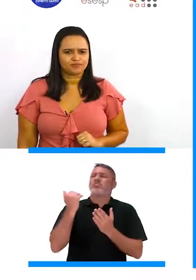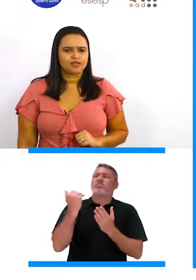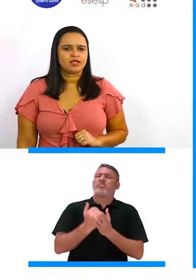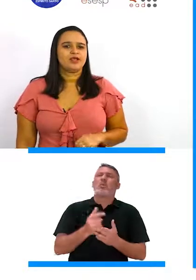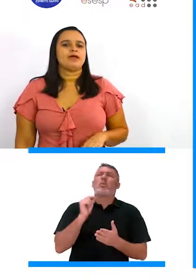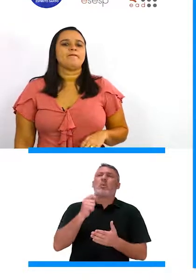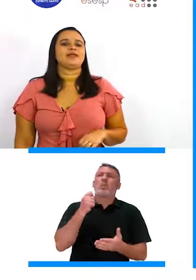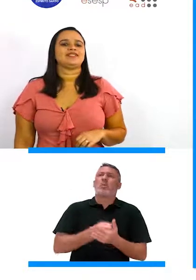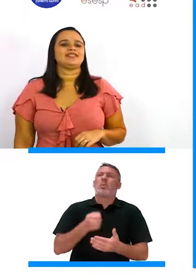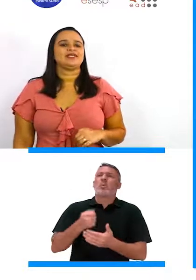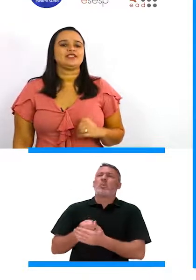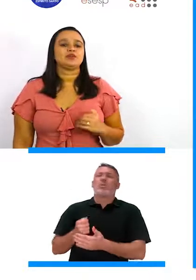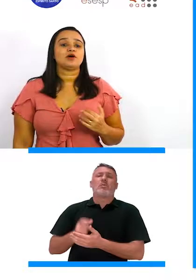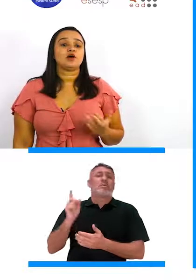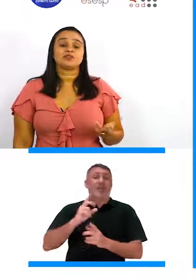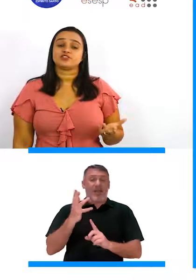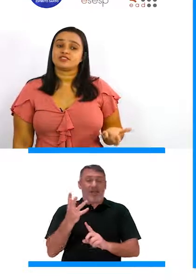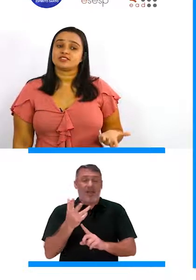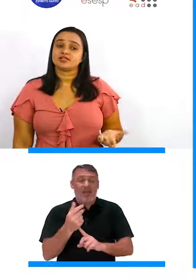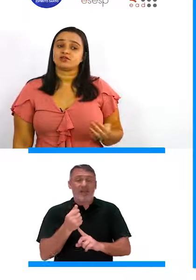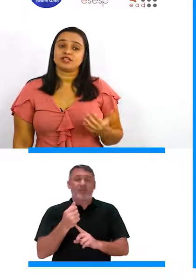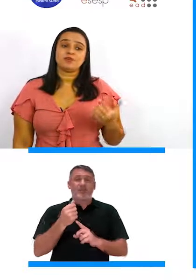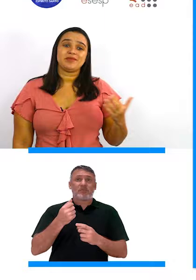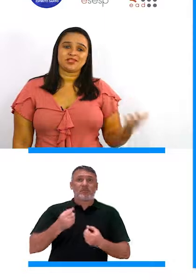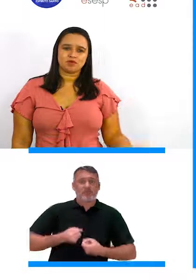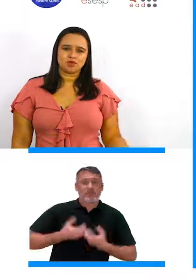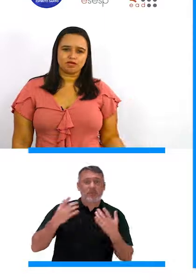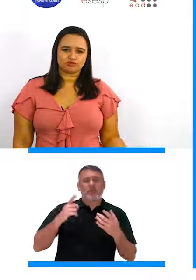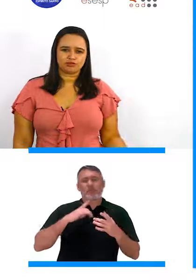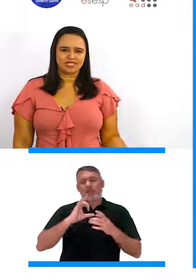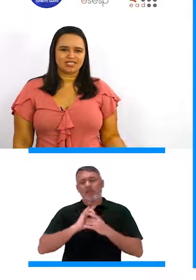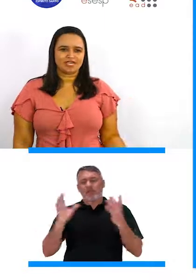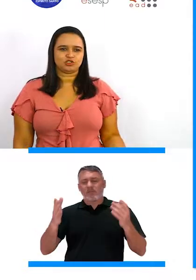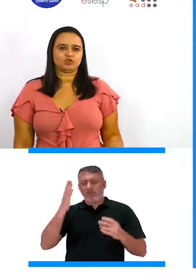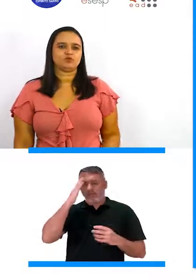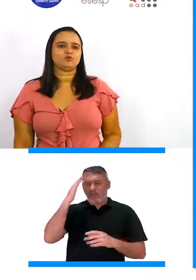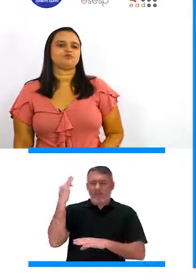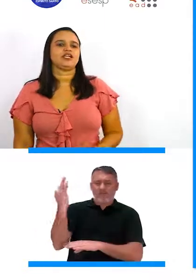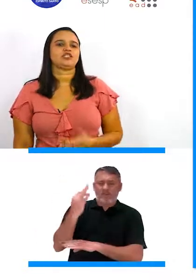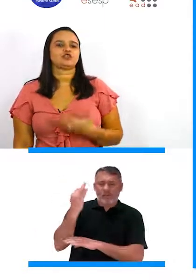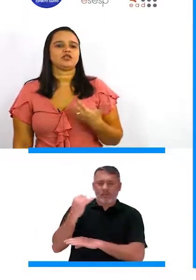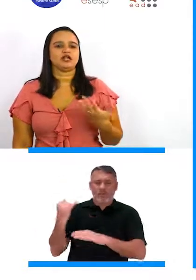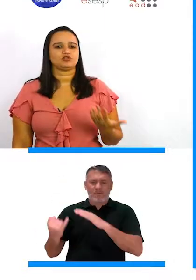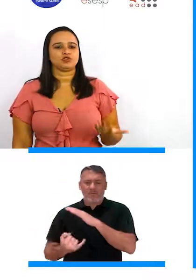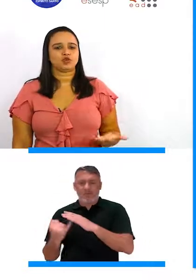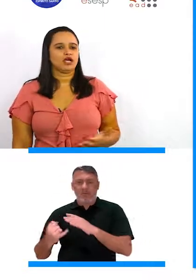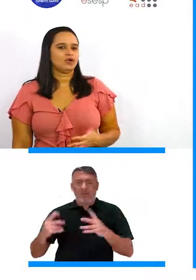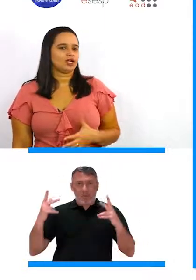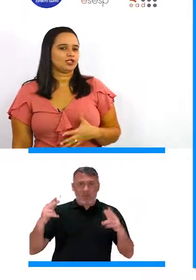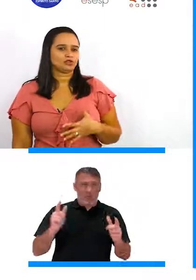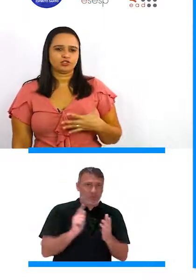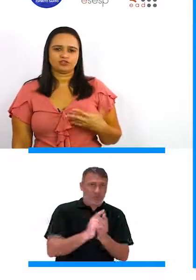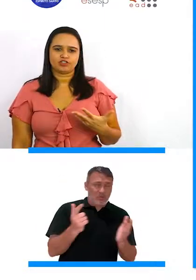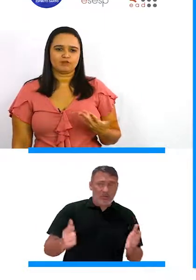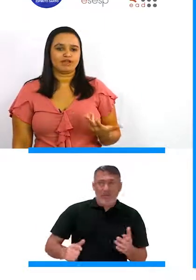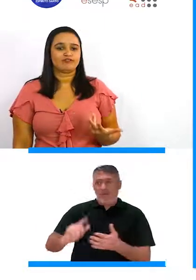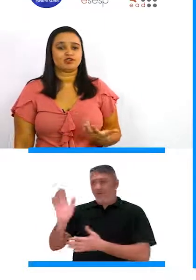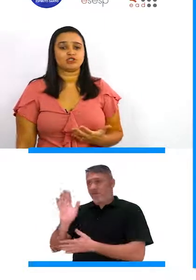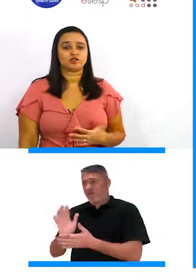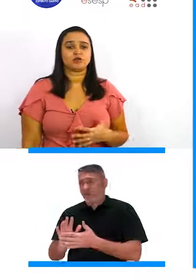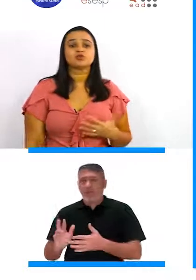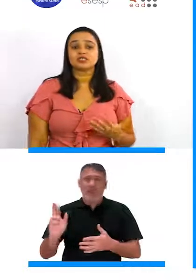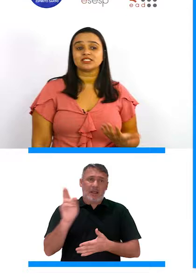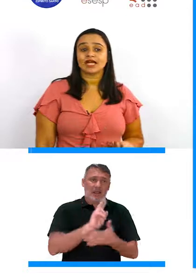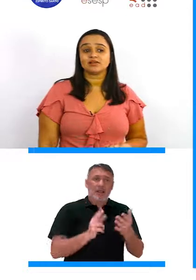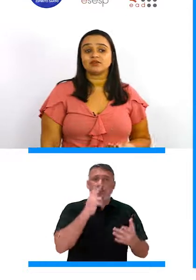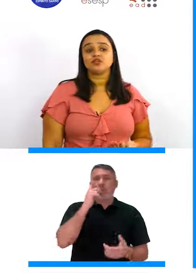maiores? Pretender que uma obra de ficção tenha o mesmo grau de formalidade de um editorial de jornal, relatório de firma, revela um